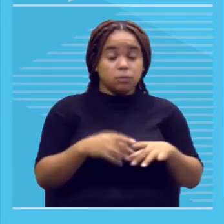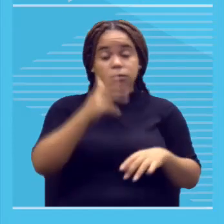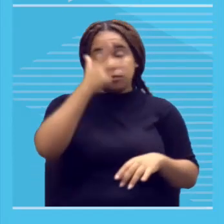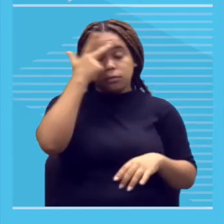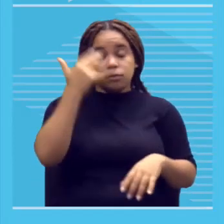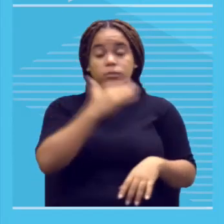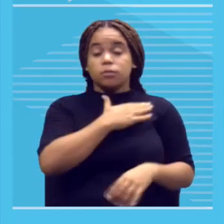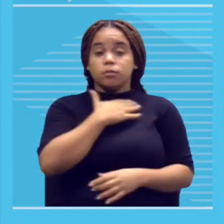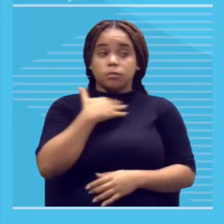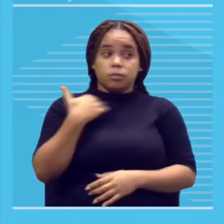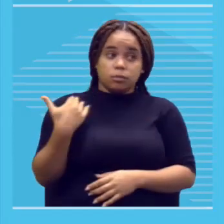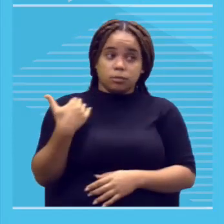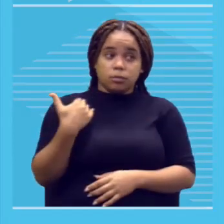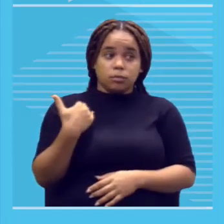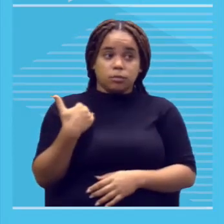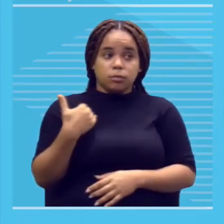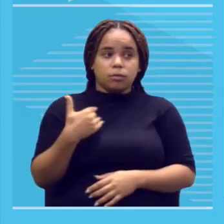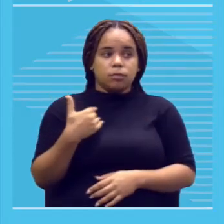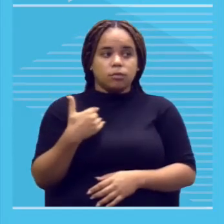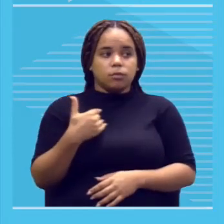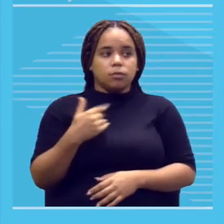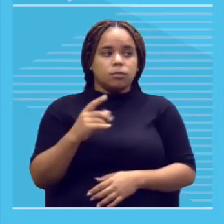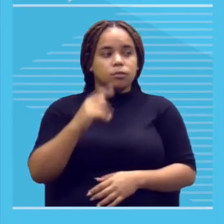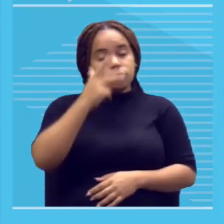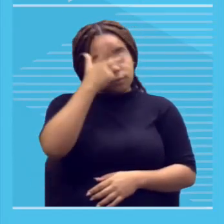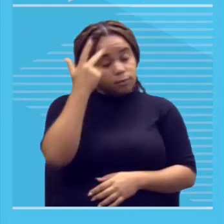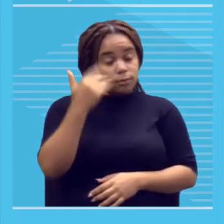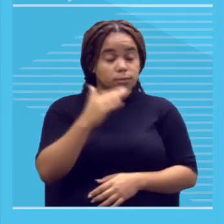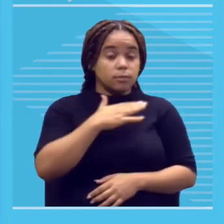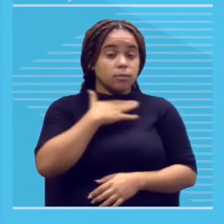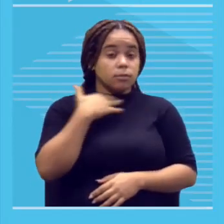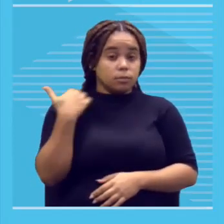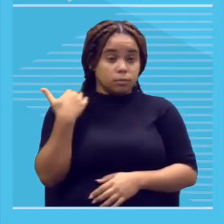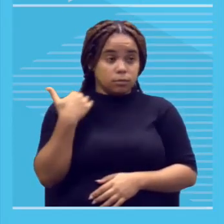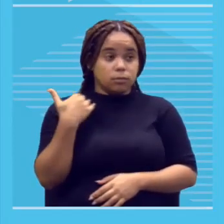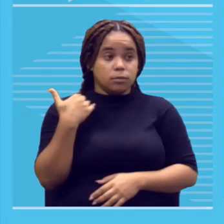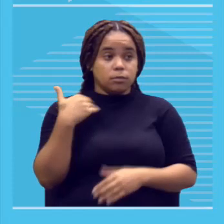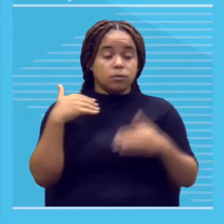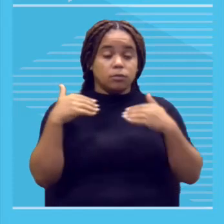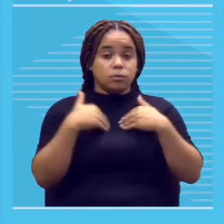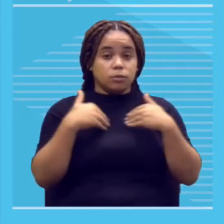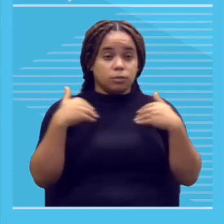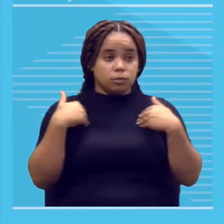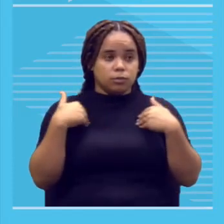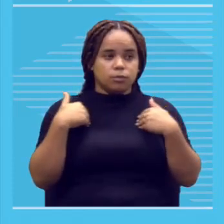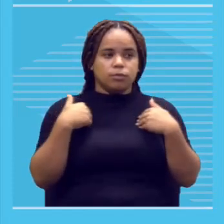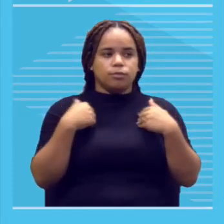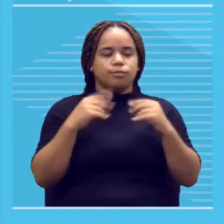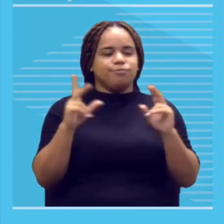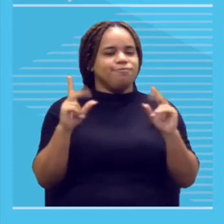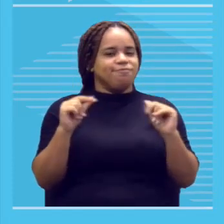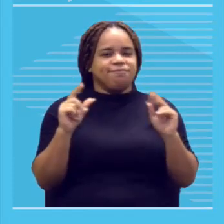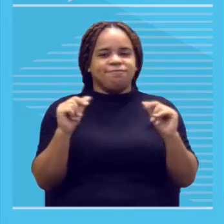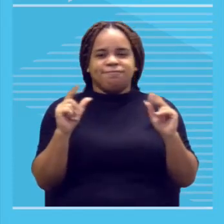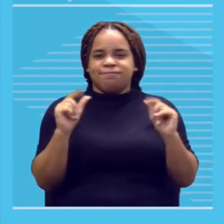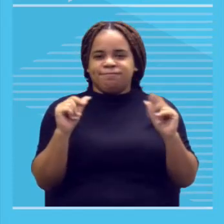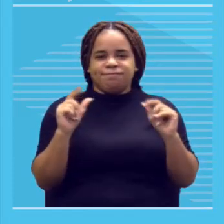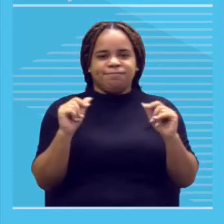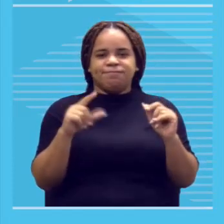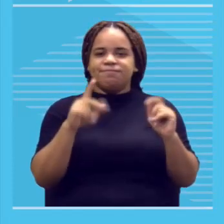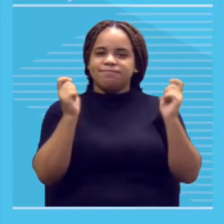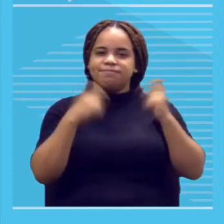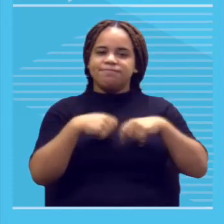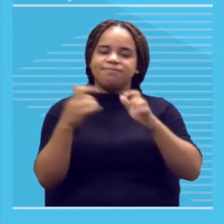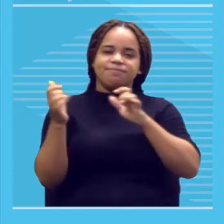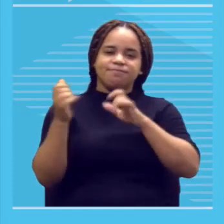morre aqui morreu Quando a pessoa morre esse corpo ele não serve para mais nada ele é